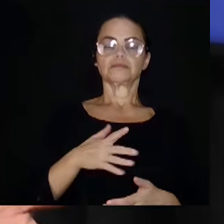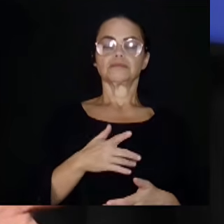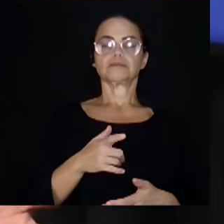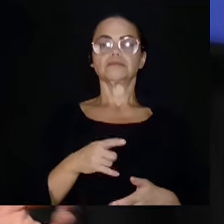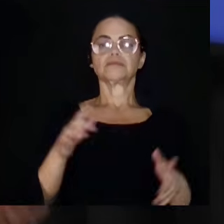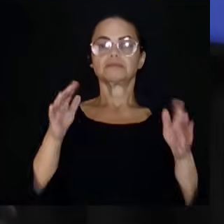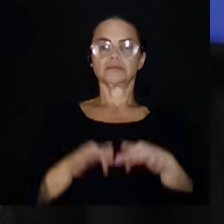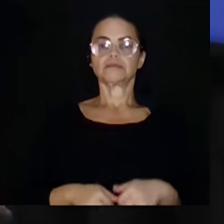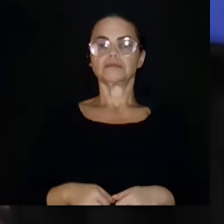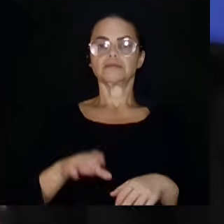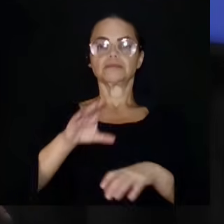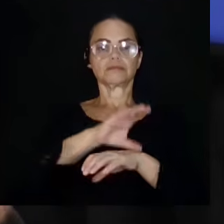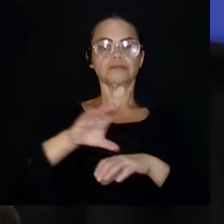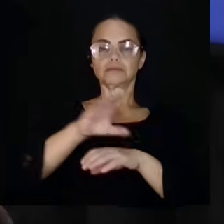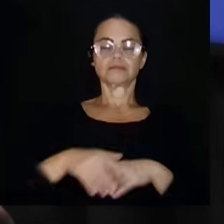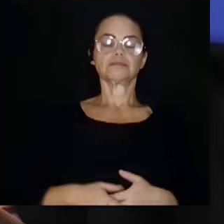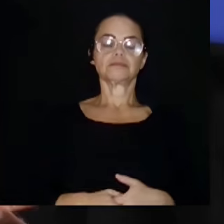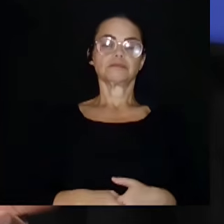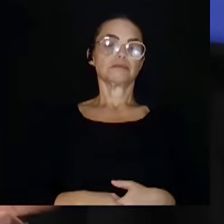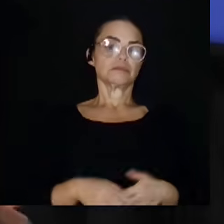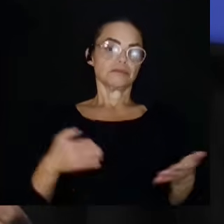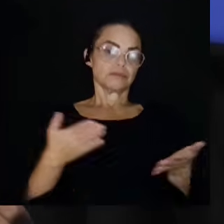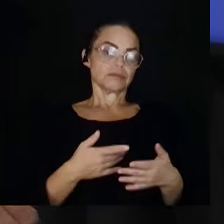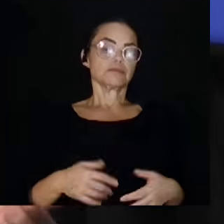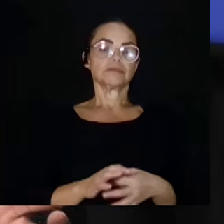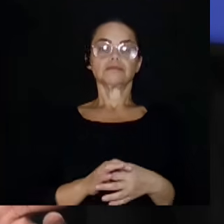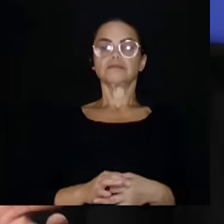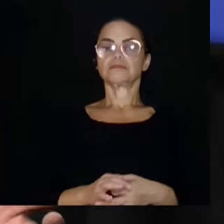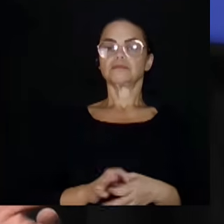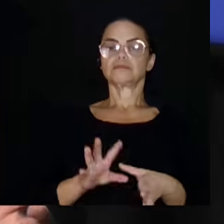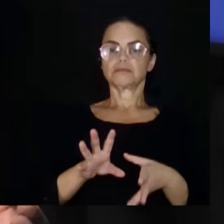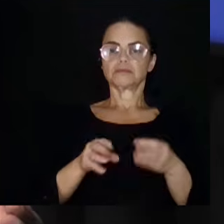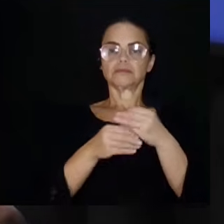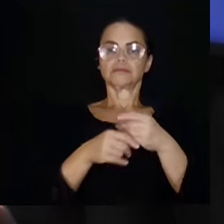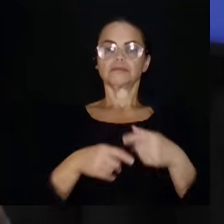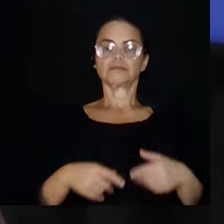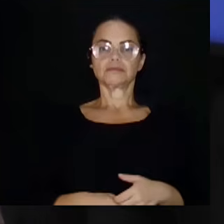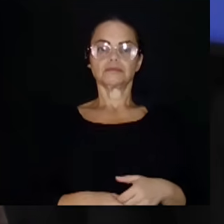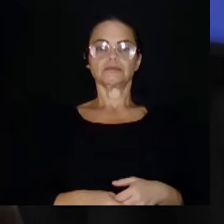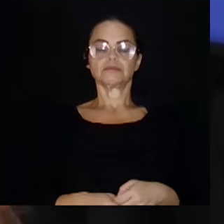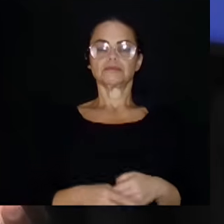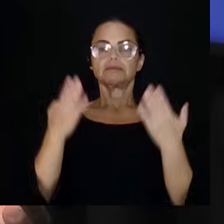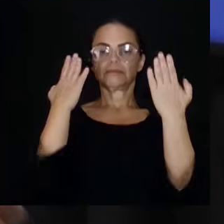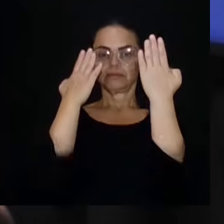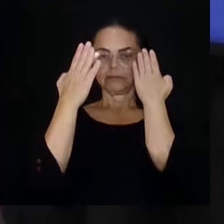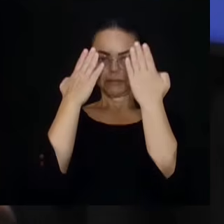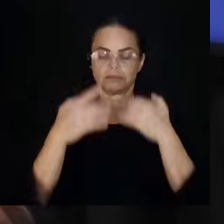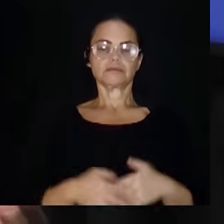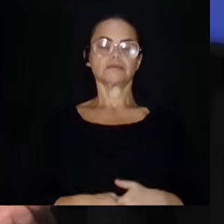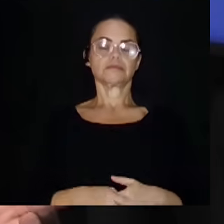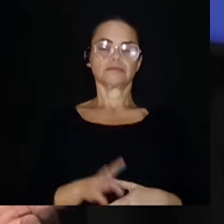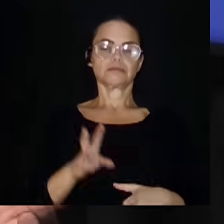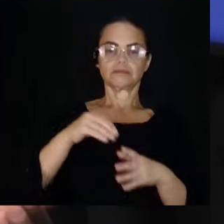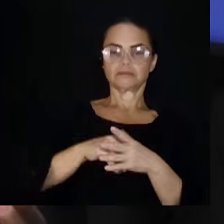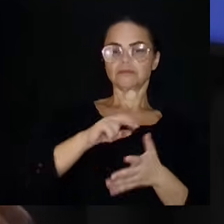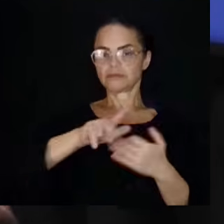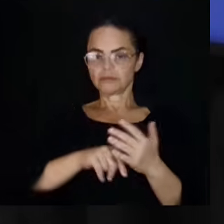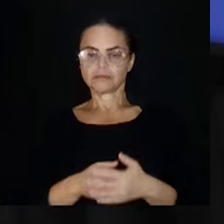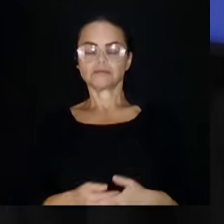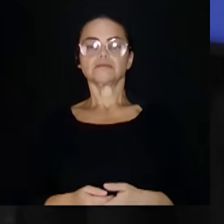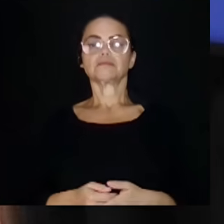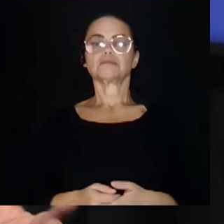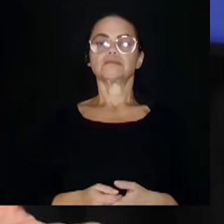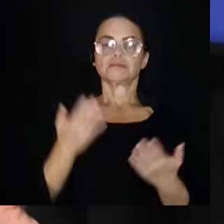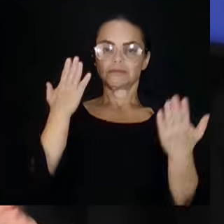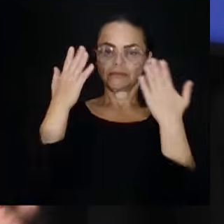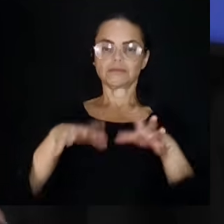estavam dadas naquele momento. Hoje você está concluindo psicologia. Exatamente. Dentro de muito pouco tempo você será uma psicóloga, que